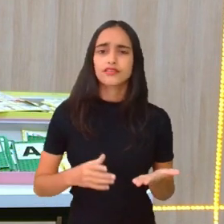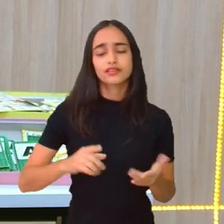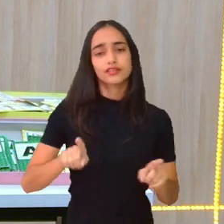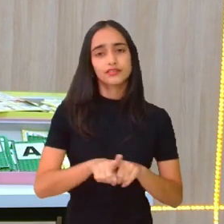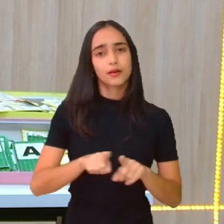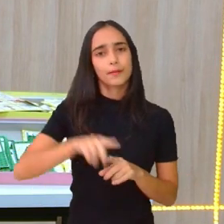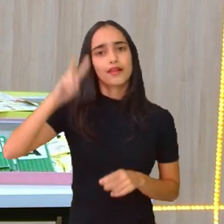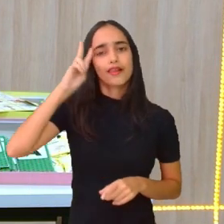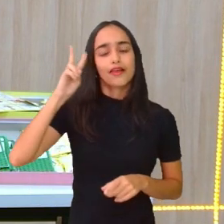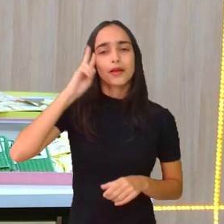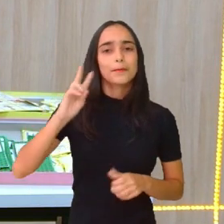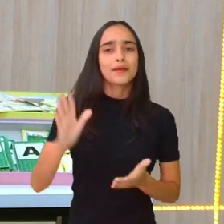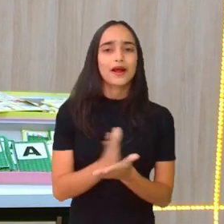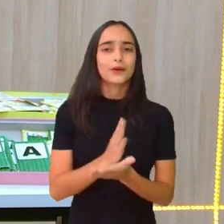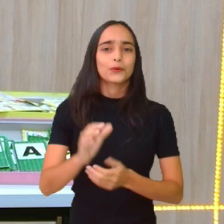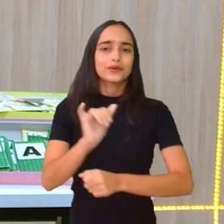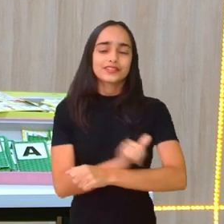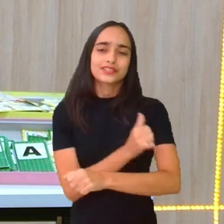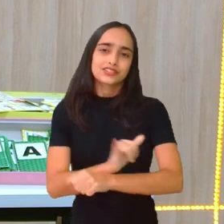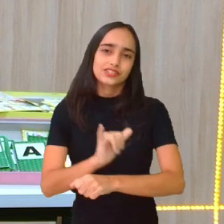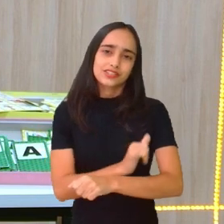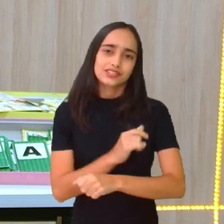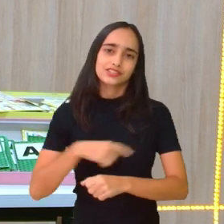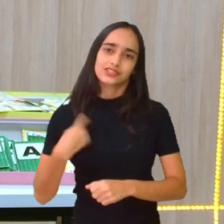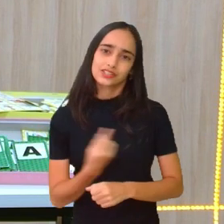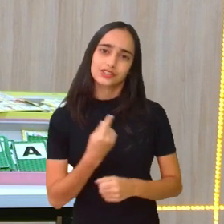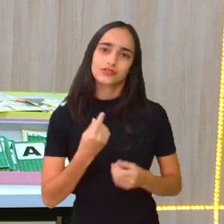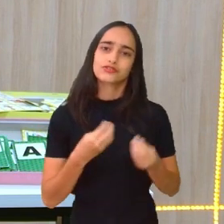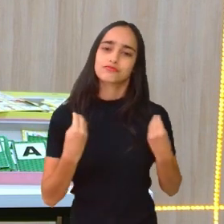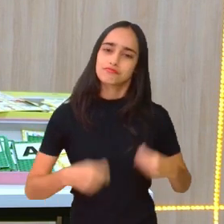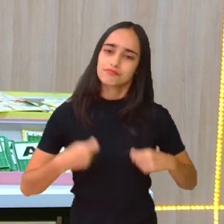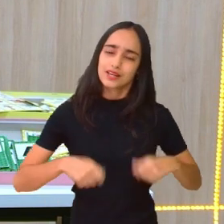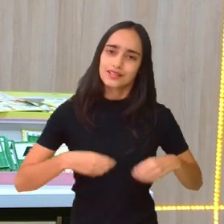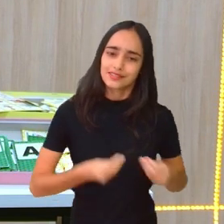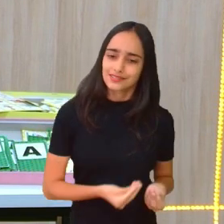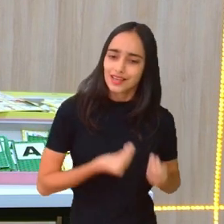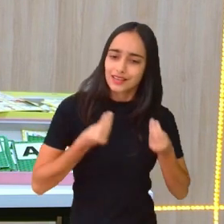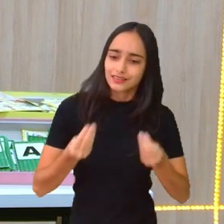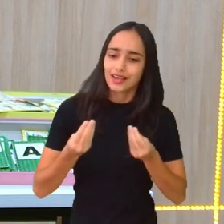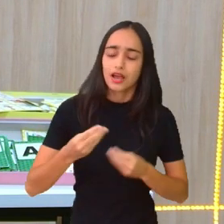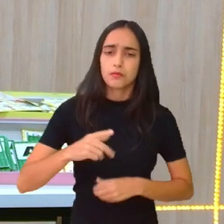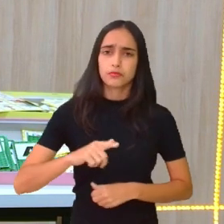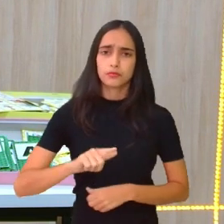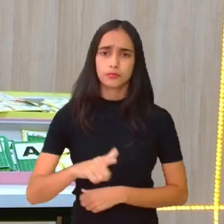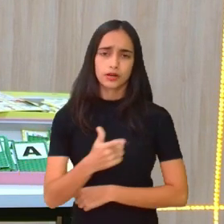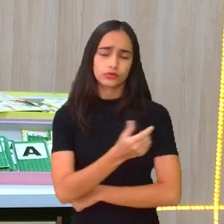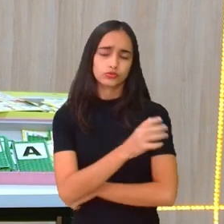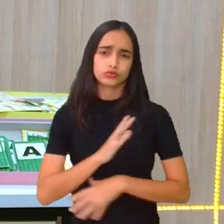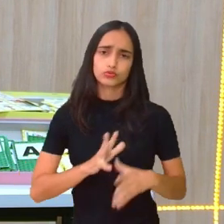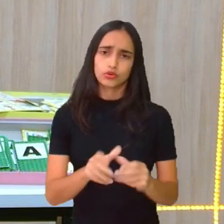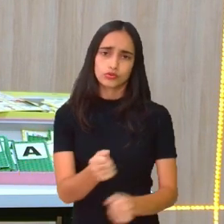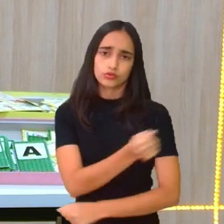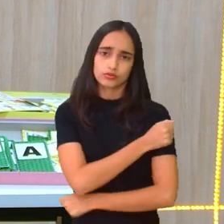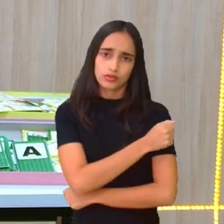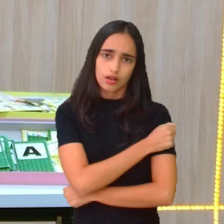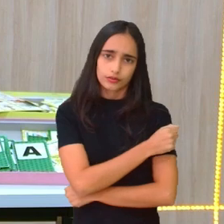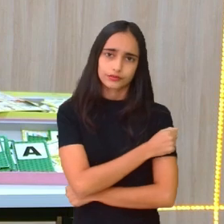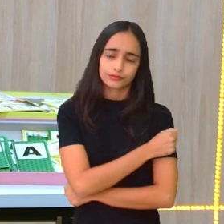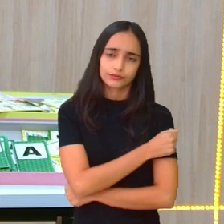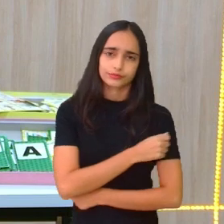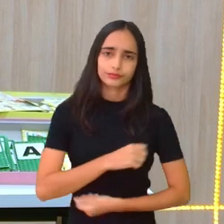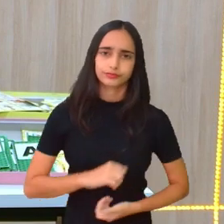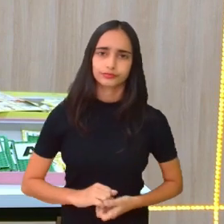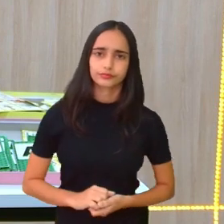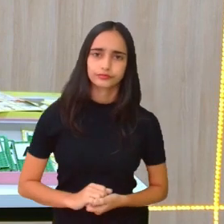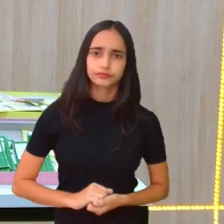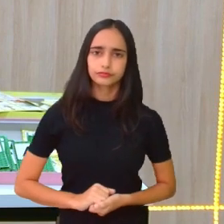essas estratégias que a gente precisa trazer para esses estudantes se desenvolverem de forma global. Então, a gente precisa ter esse olhar